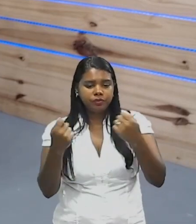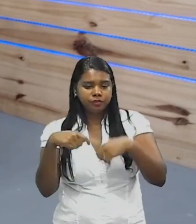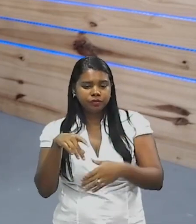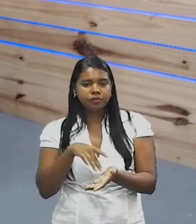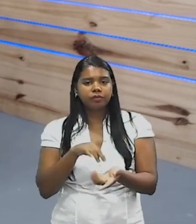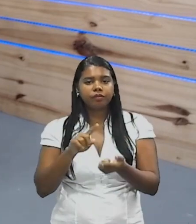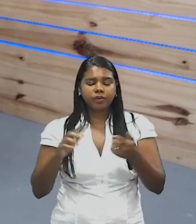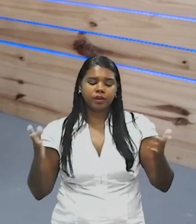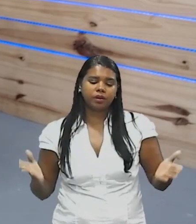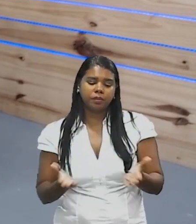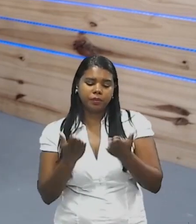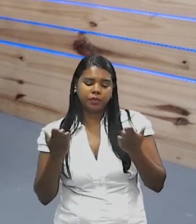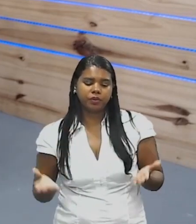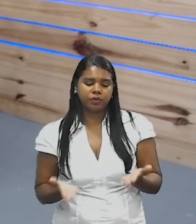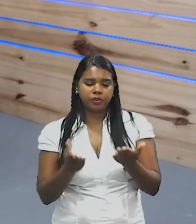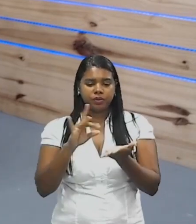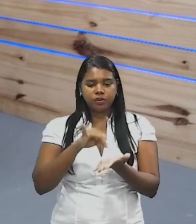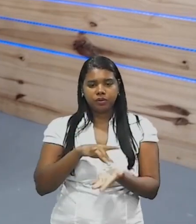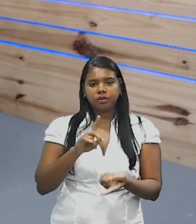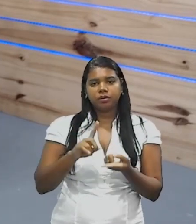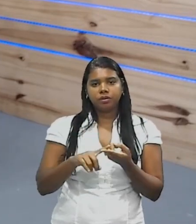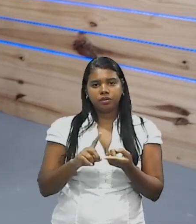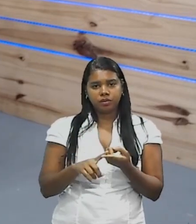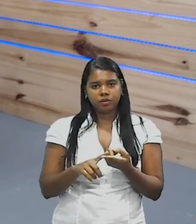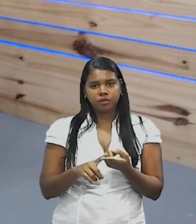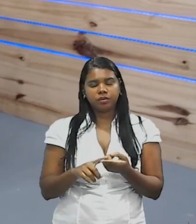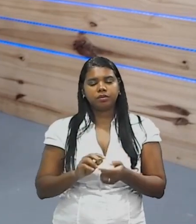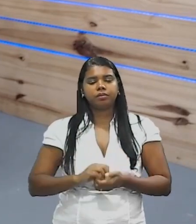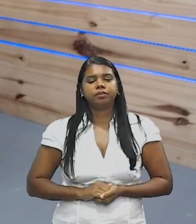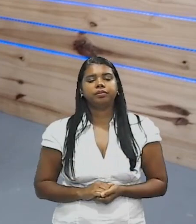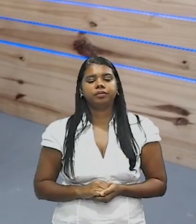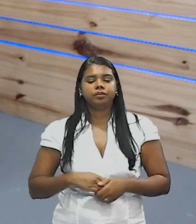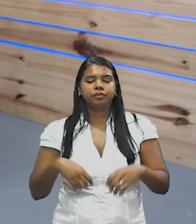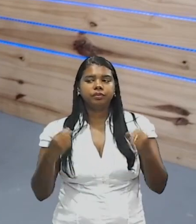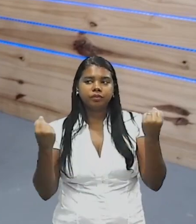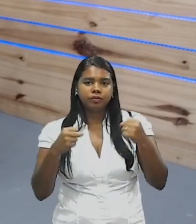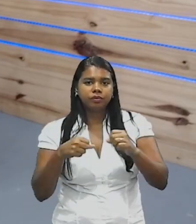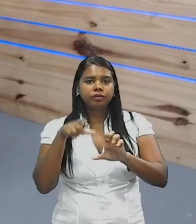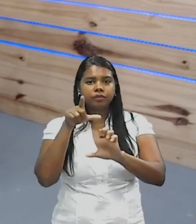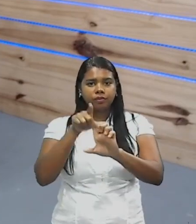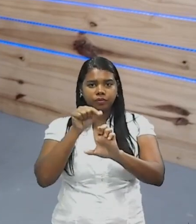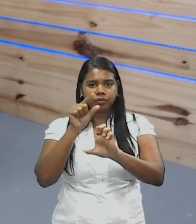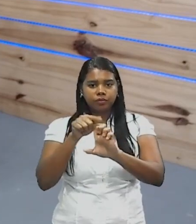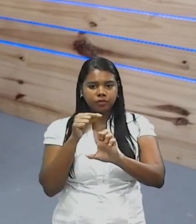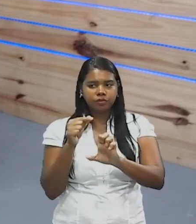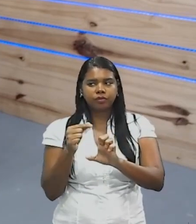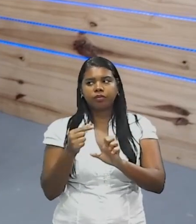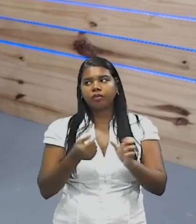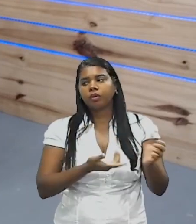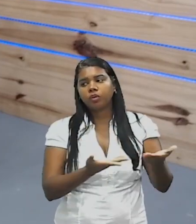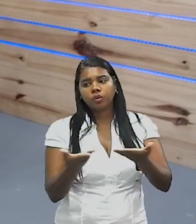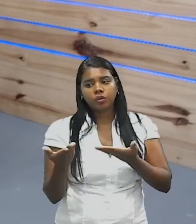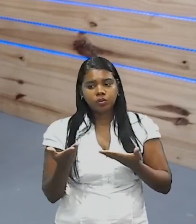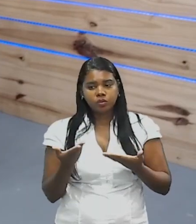da motivação, falei e também de recursos. Eu preciso que a empresa ela tenha condições de investir um pouco em quê? Em